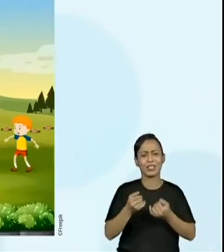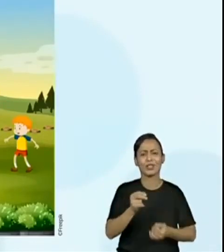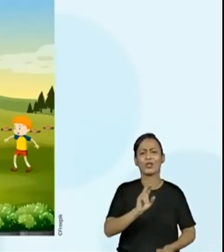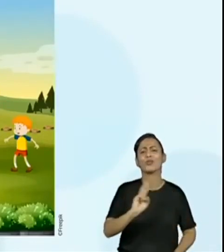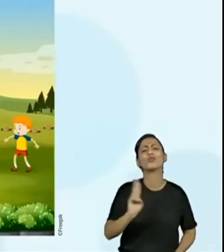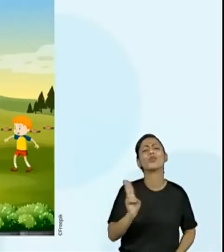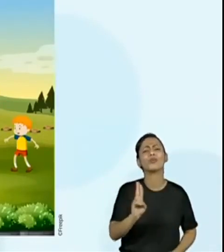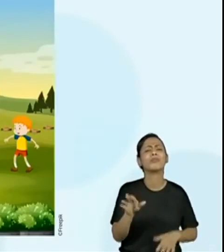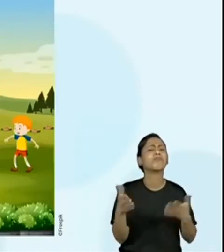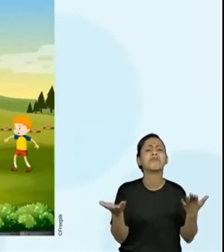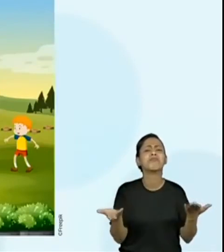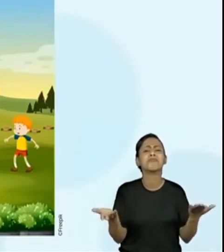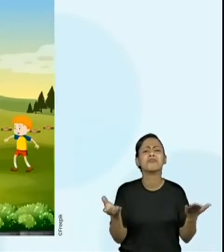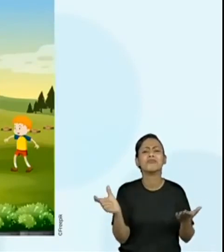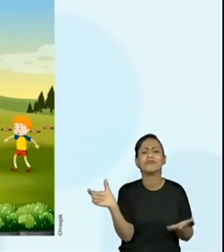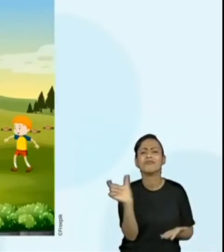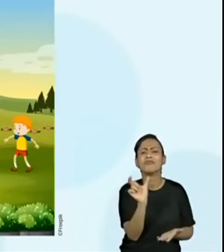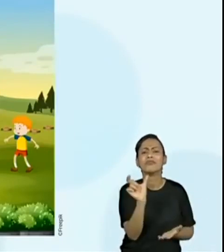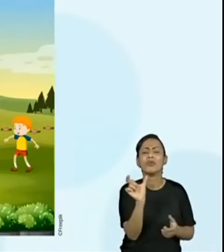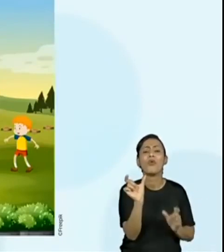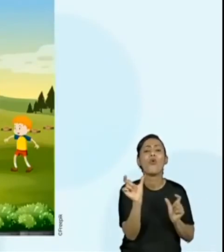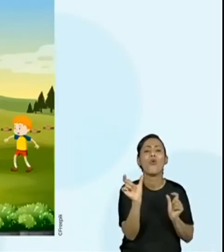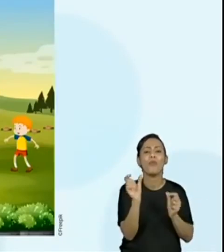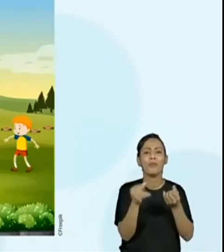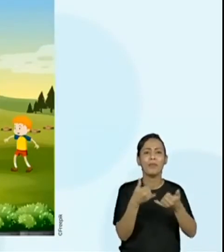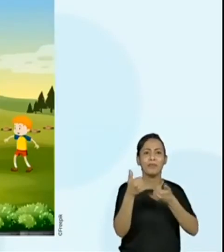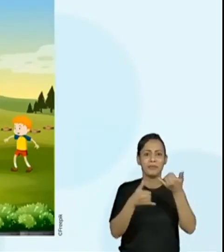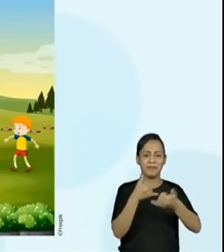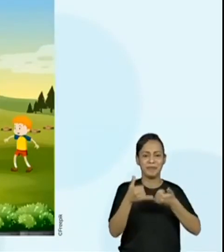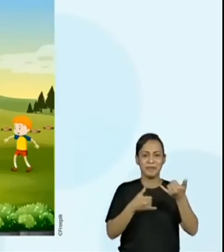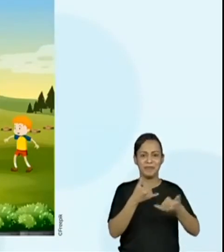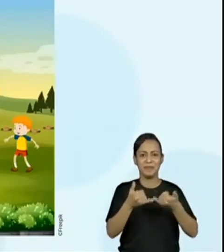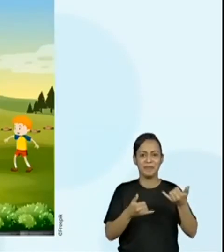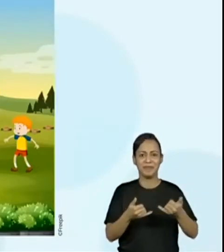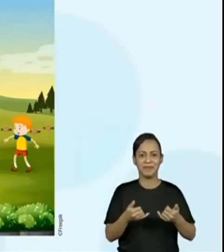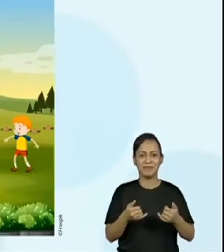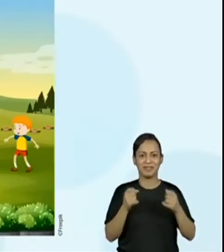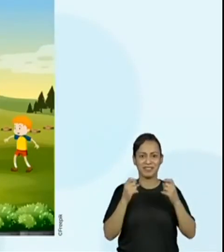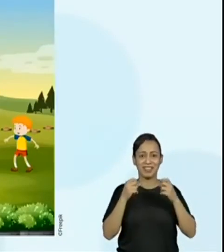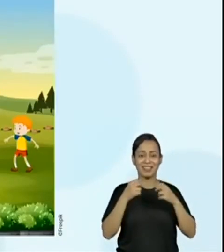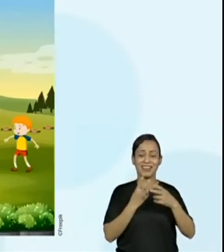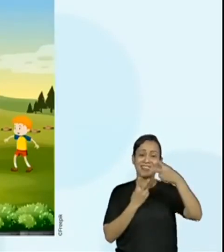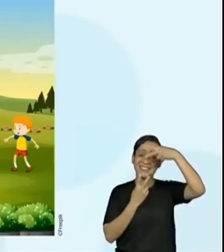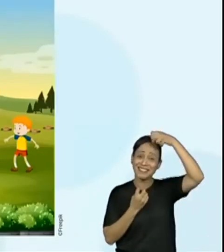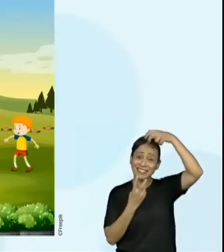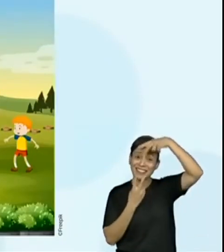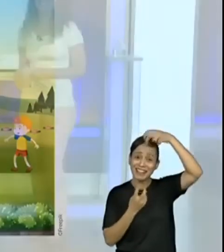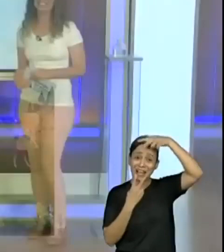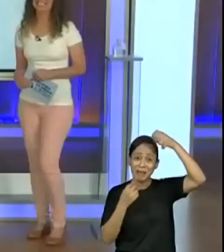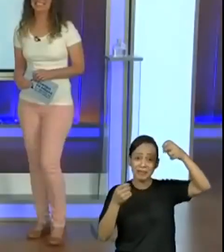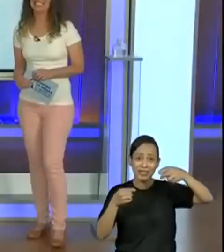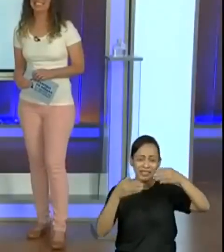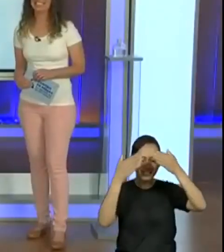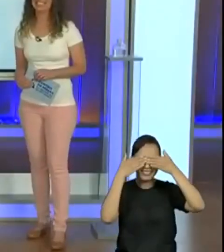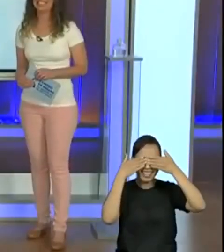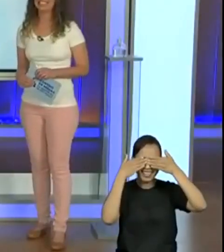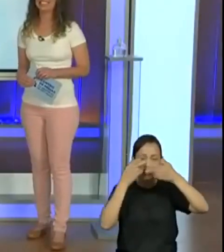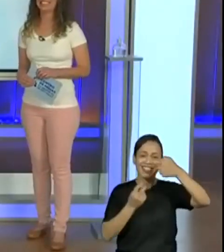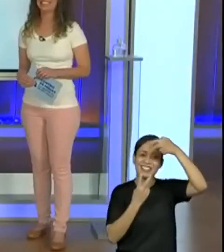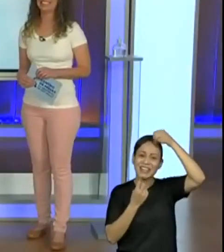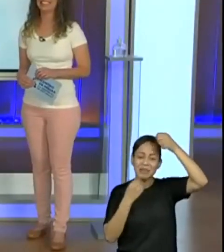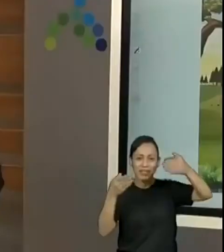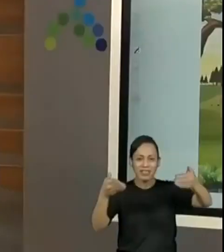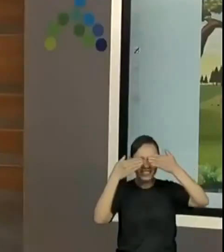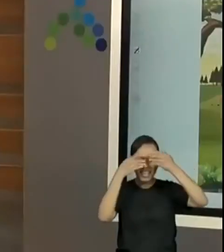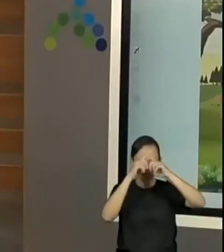essa, professora Kelly? Essa brincadeira eu conheço como cabra cega. Ah, cabra cega.